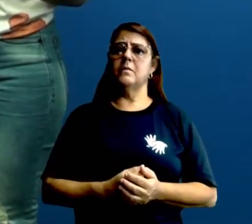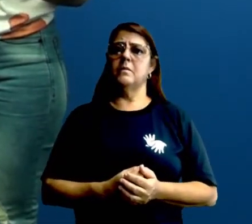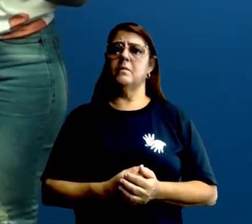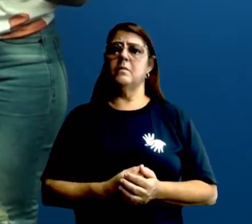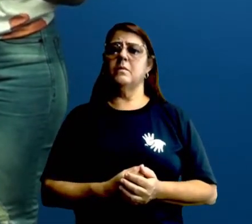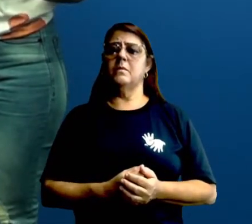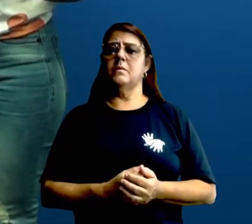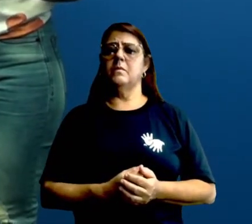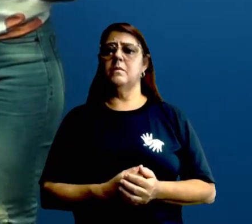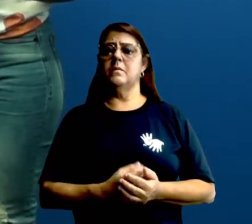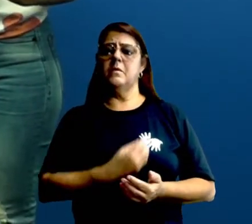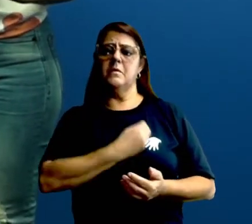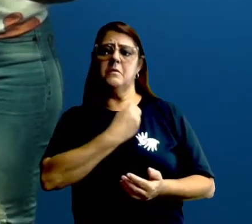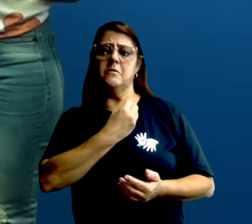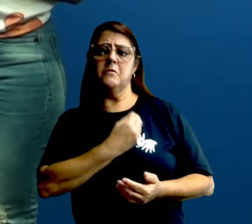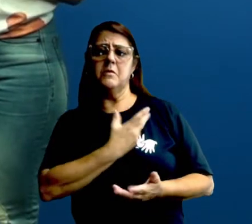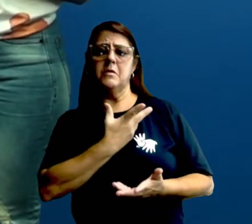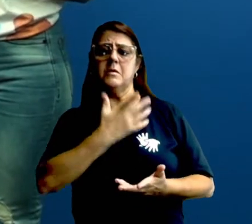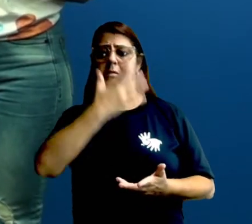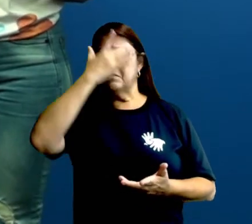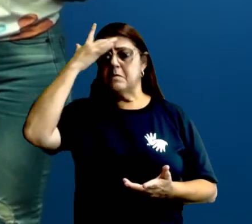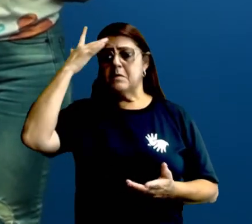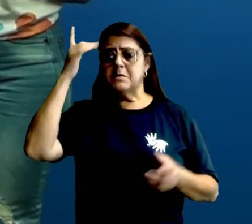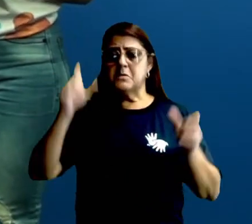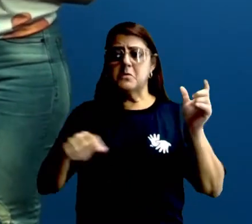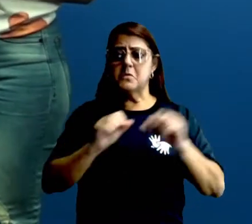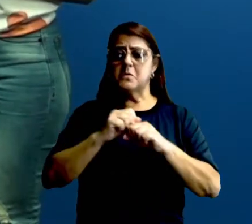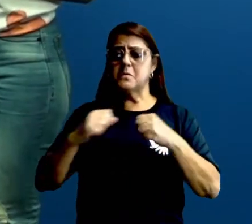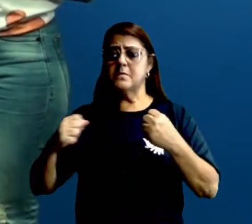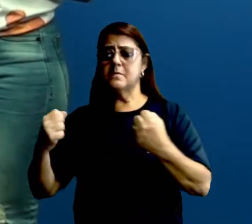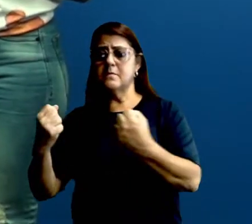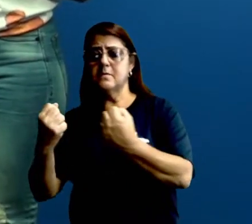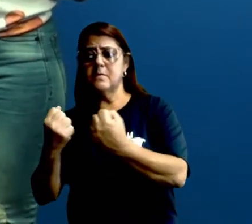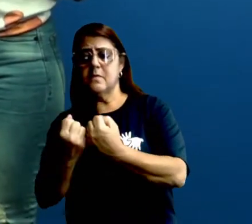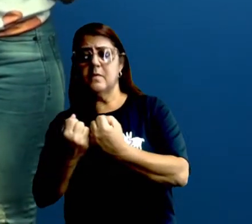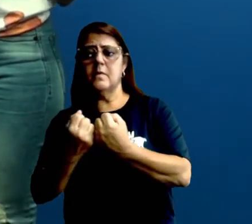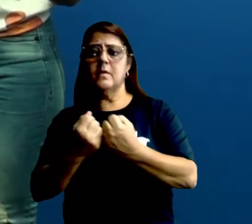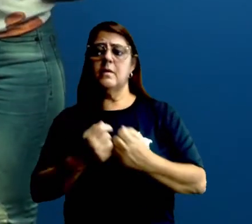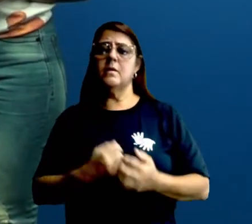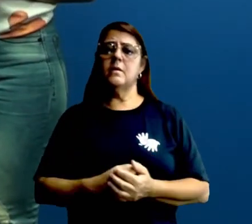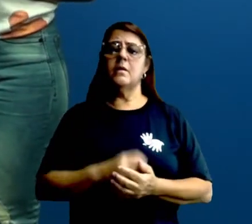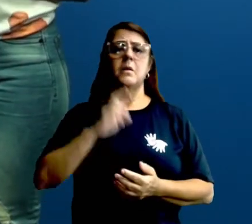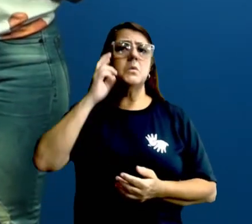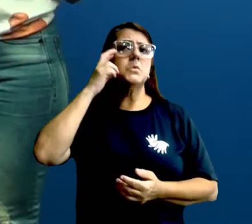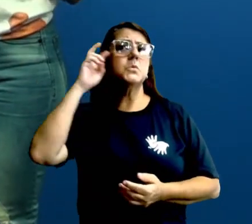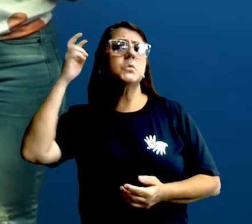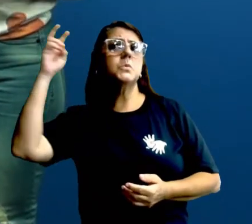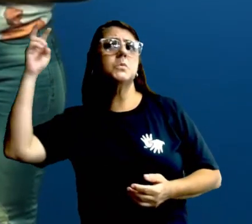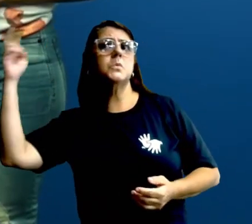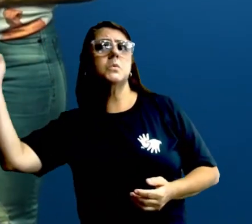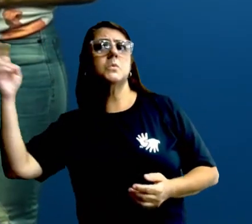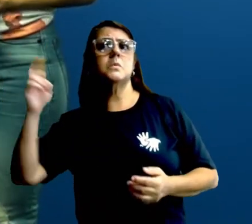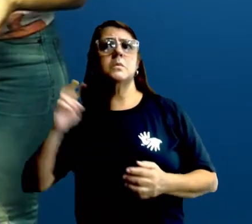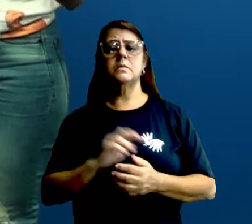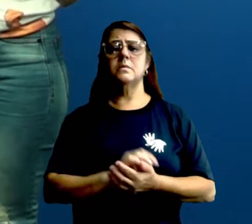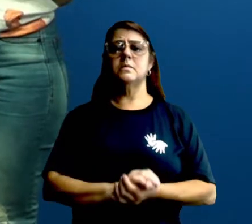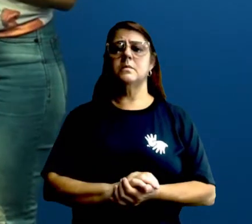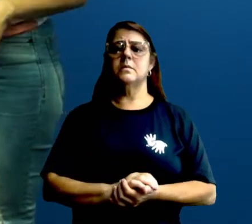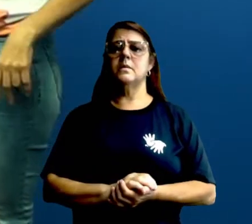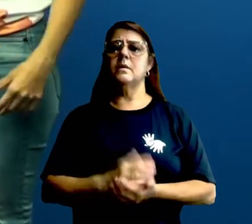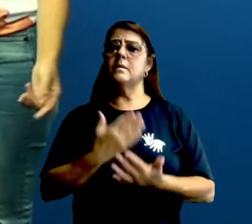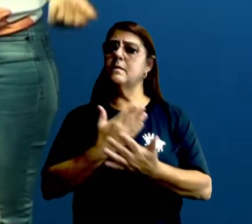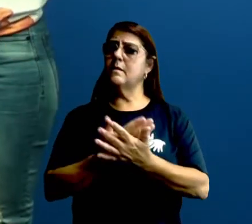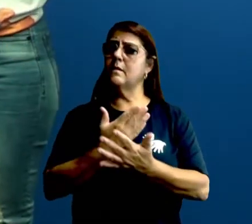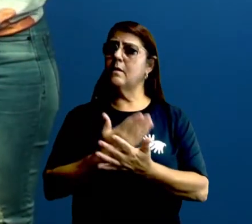de vida dos seres humanos, sociais, as suas culturas, enfim.